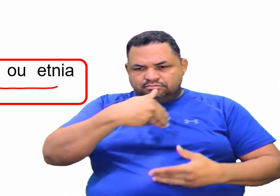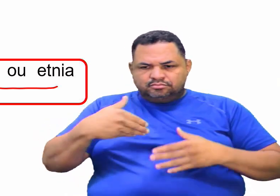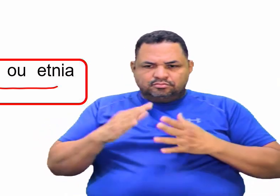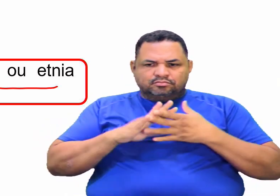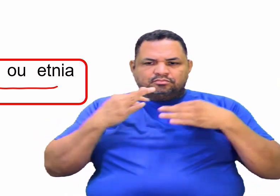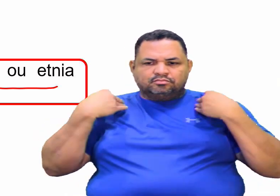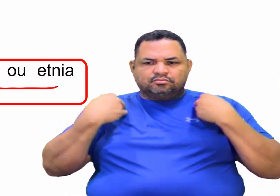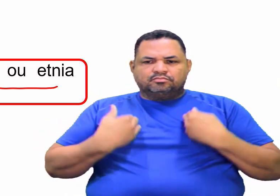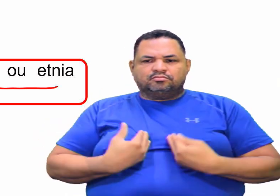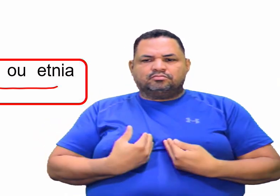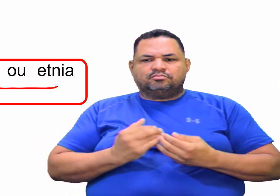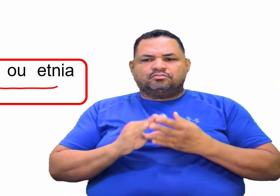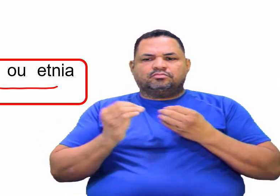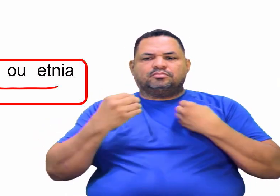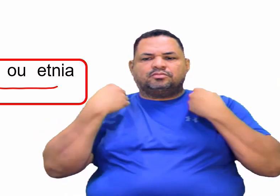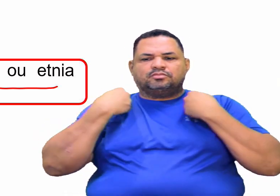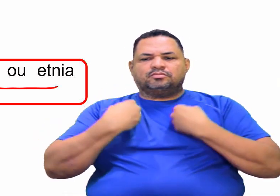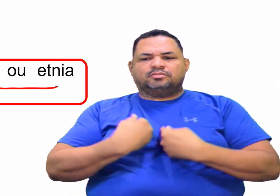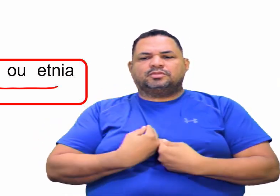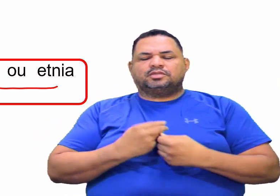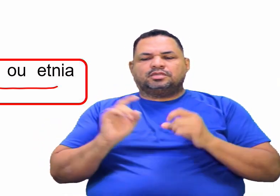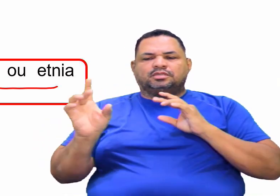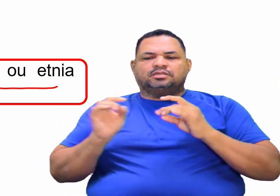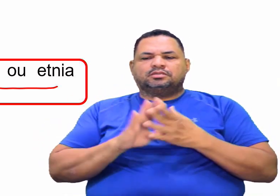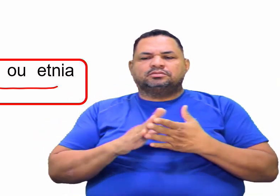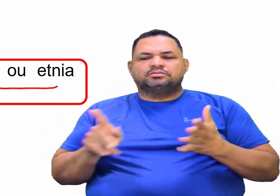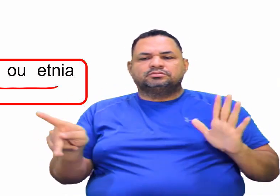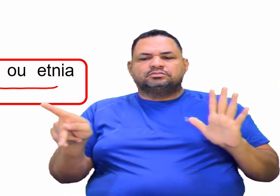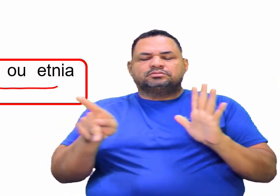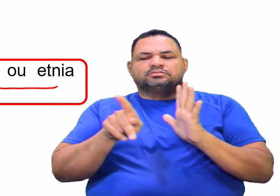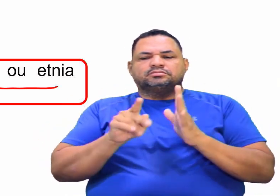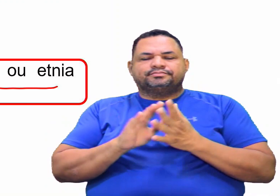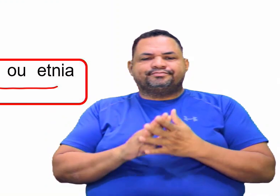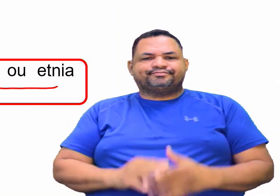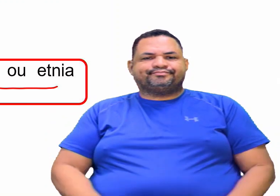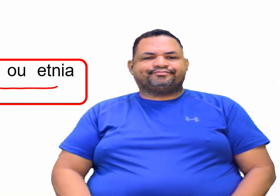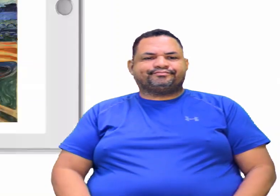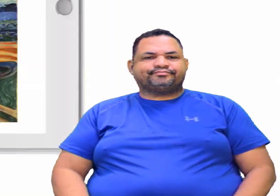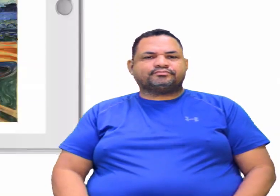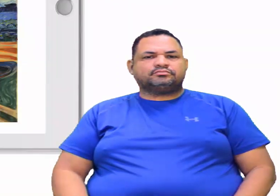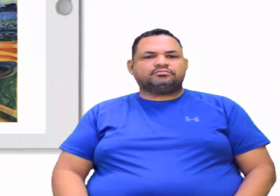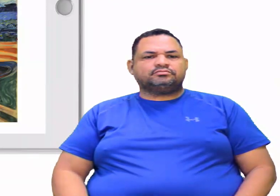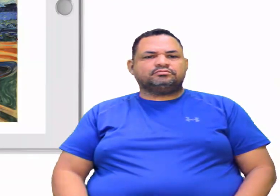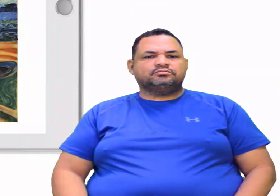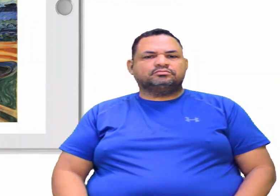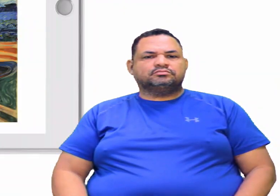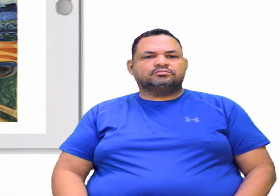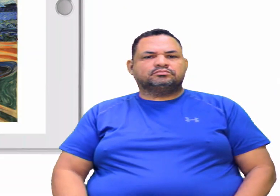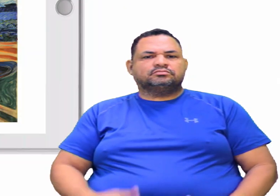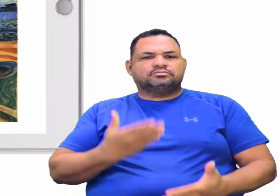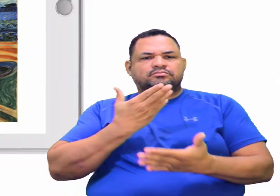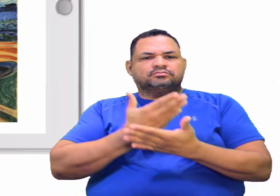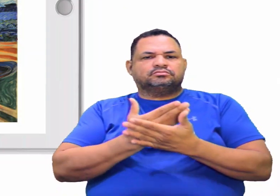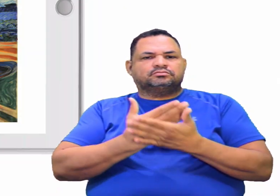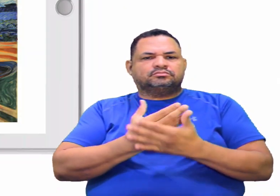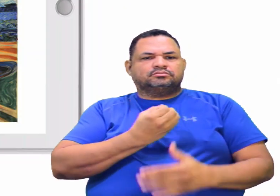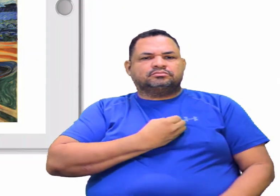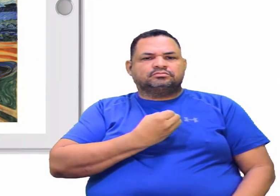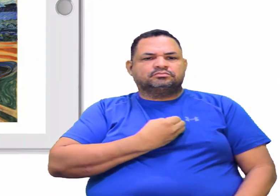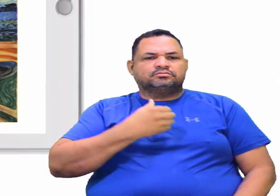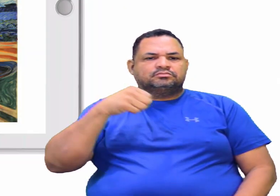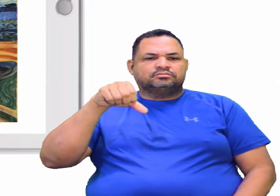Nos traços, nos tipos de colares. É assim que funciona a coisa, né? Então, vamos aqui para a aula